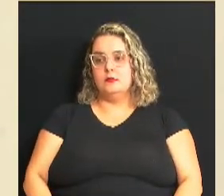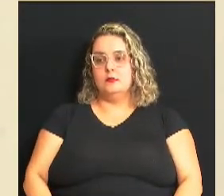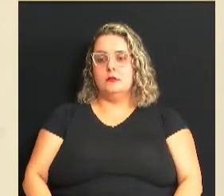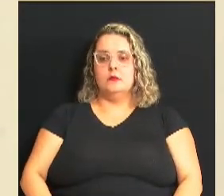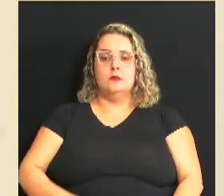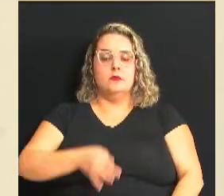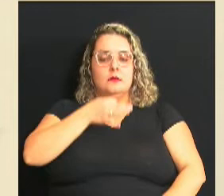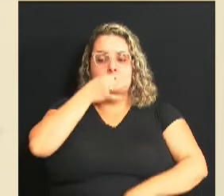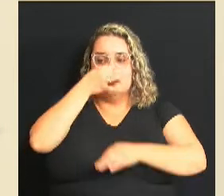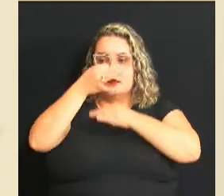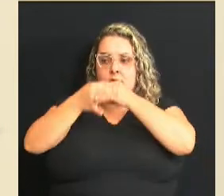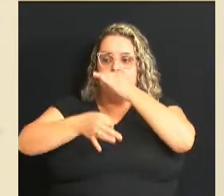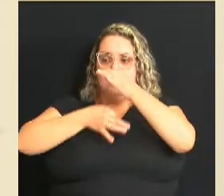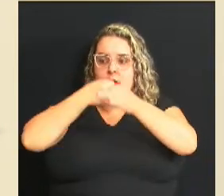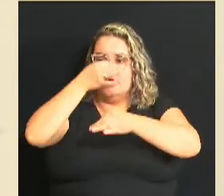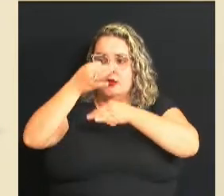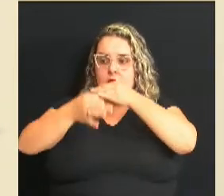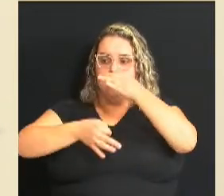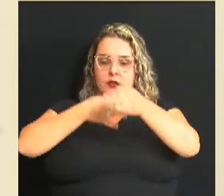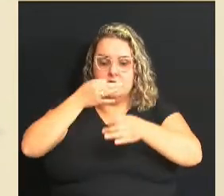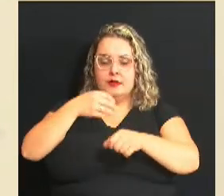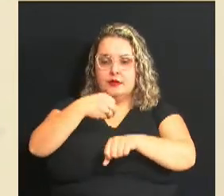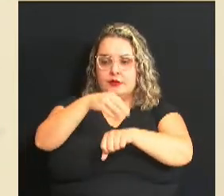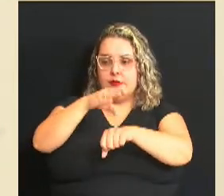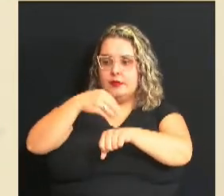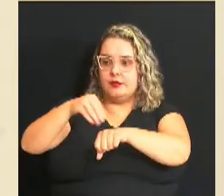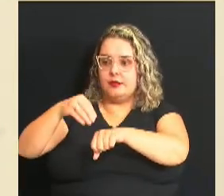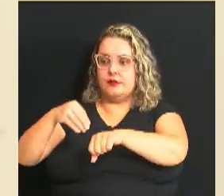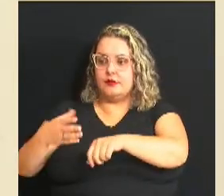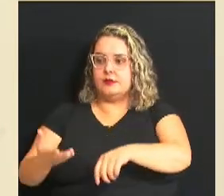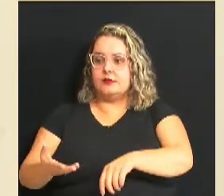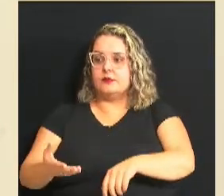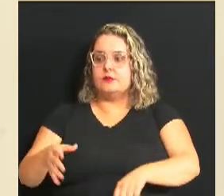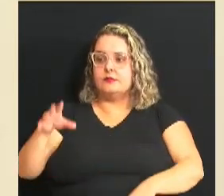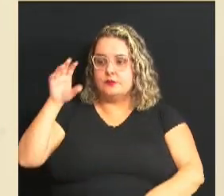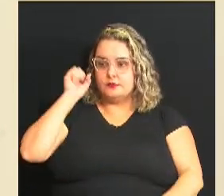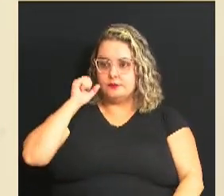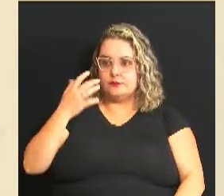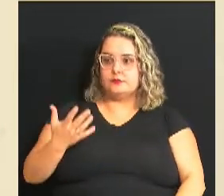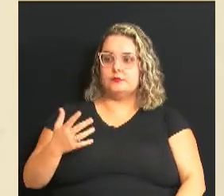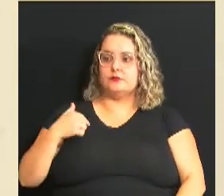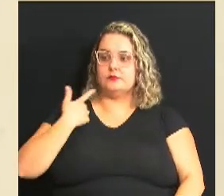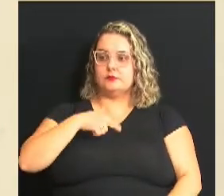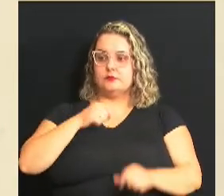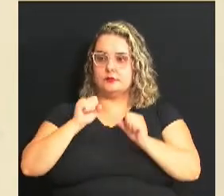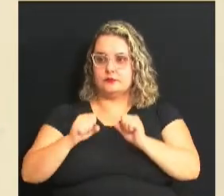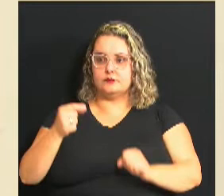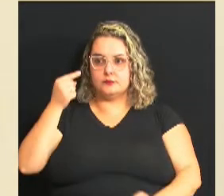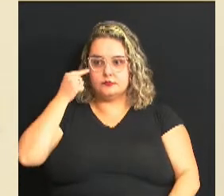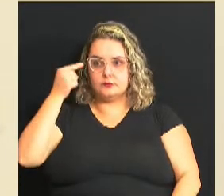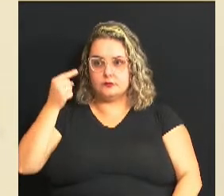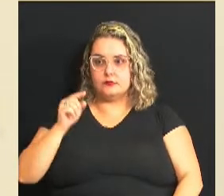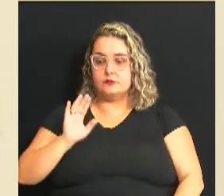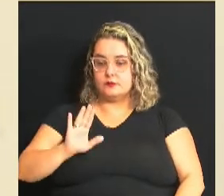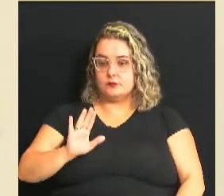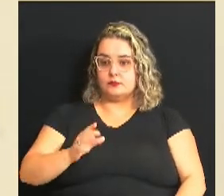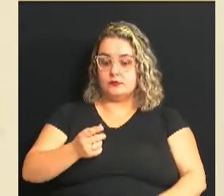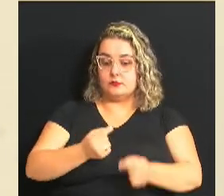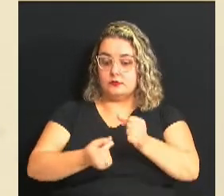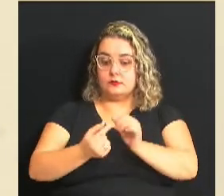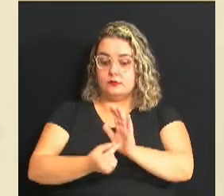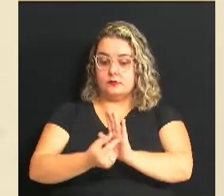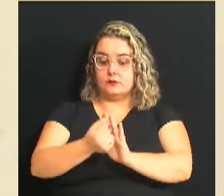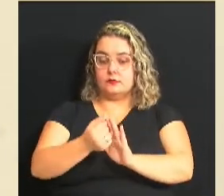sugestões, muitas dicas para quem queira ouvir, tanto para que nós possamos pensar daqui a pouco o orçamento